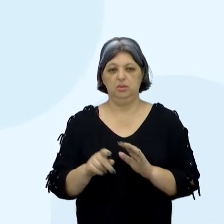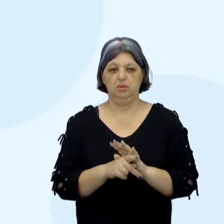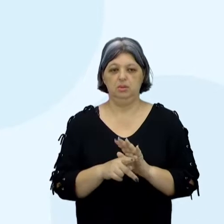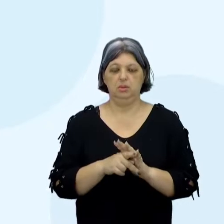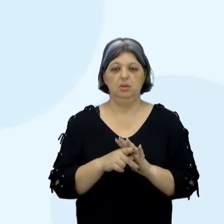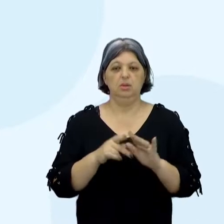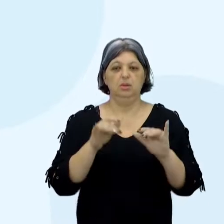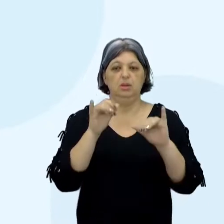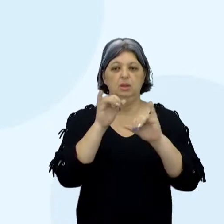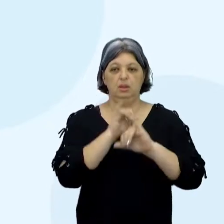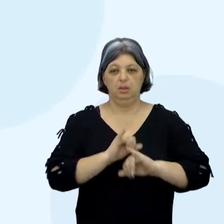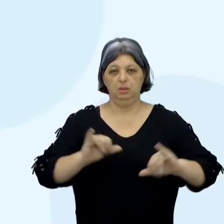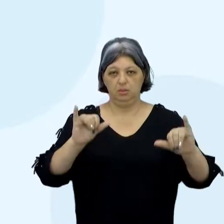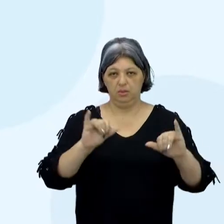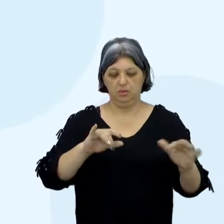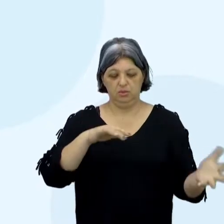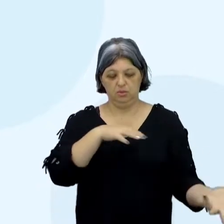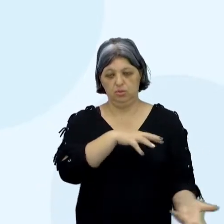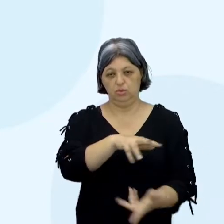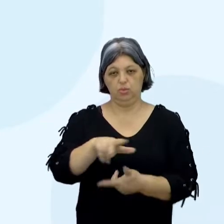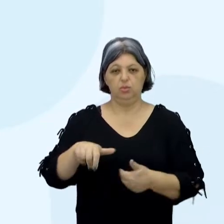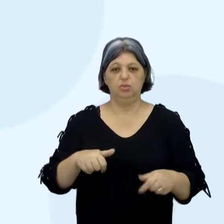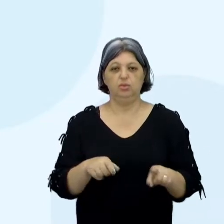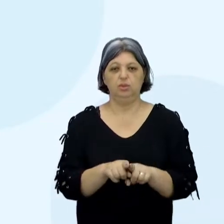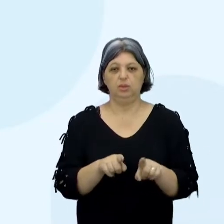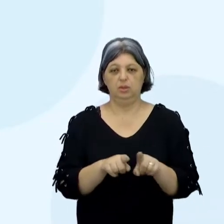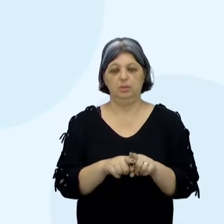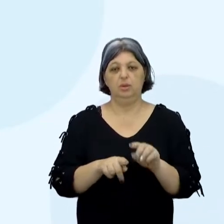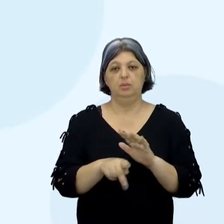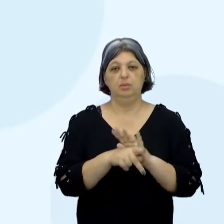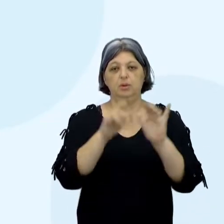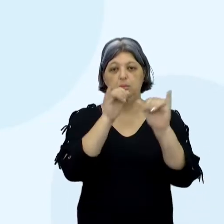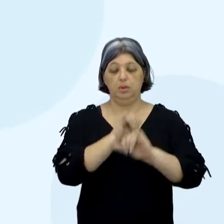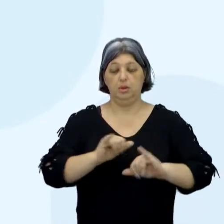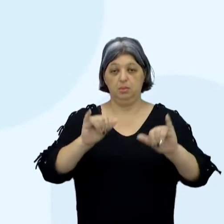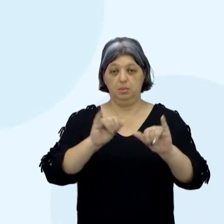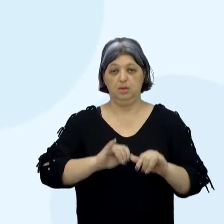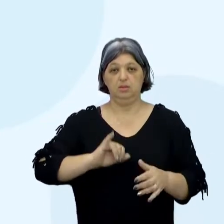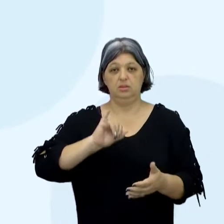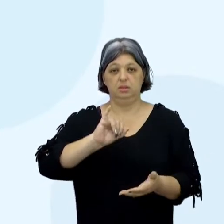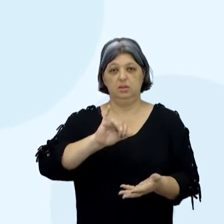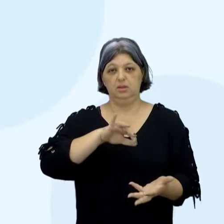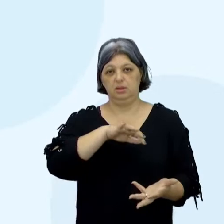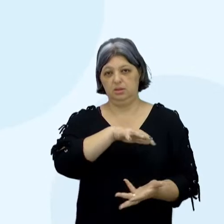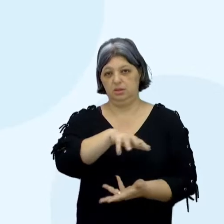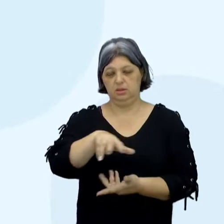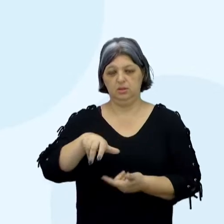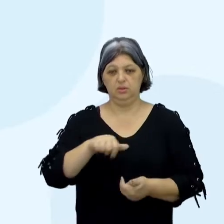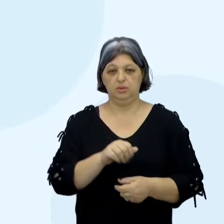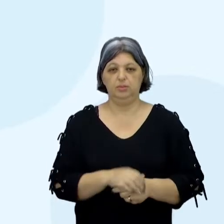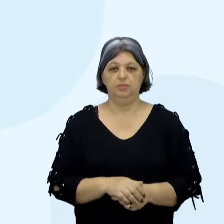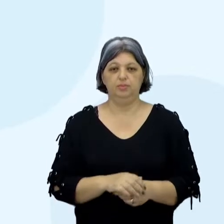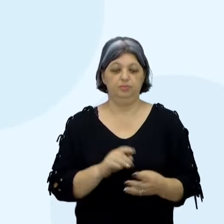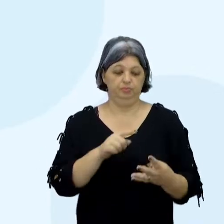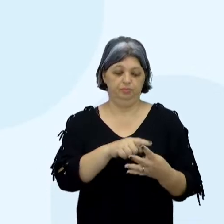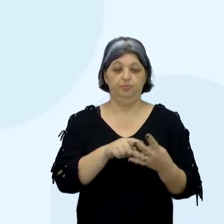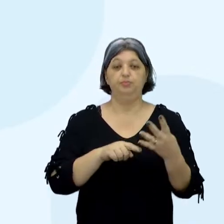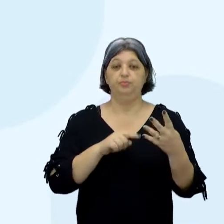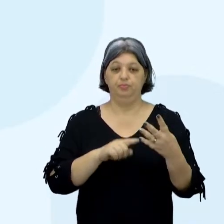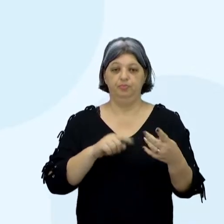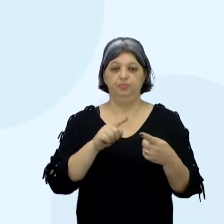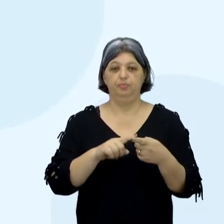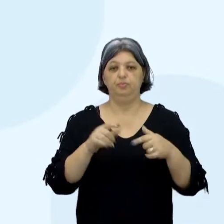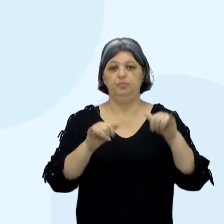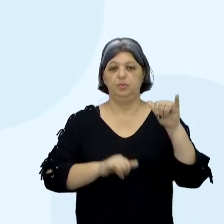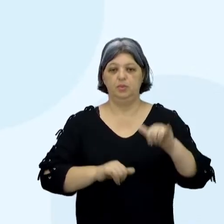mundo. Somos o Observatório da Imprensa Internacional e não estamos sozinhos. Temos 4 componentes: Laboratório de